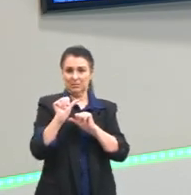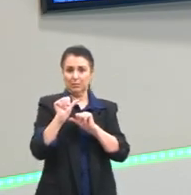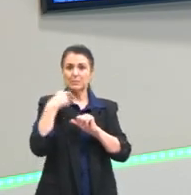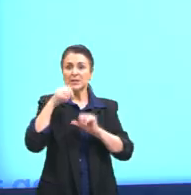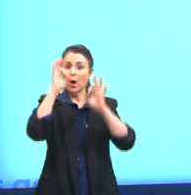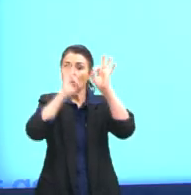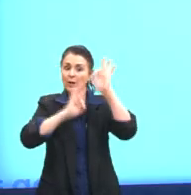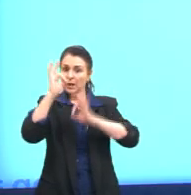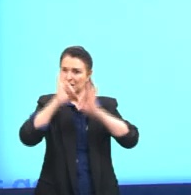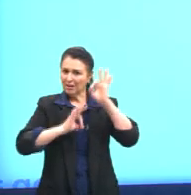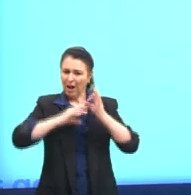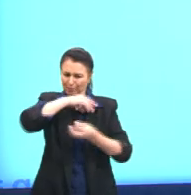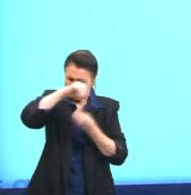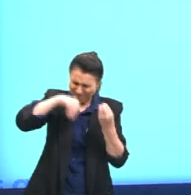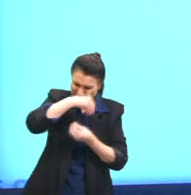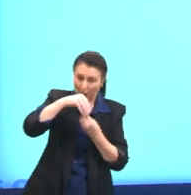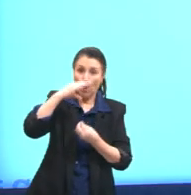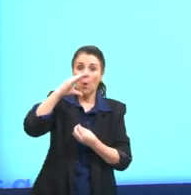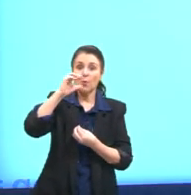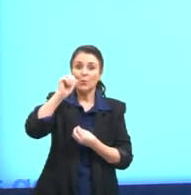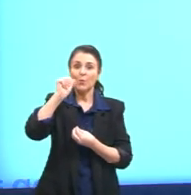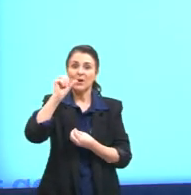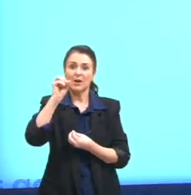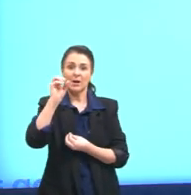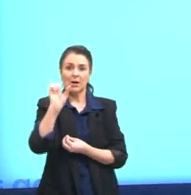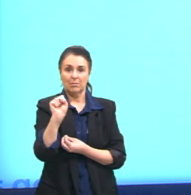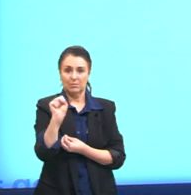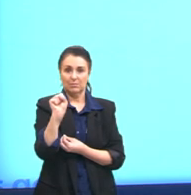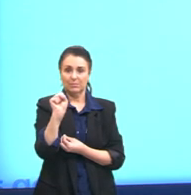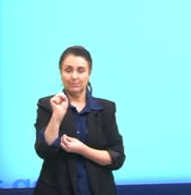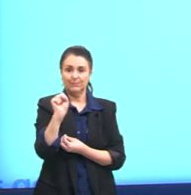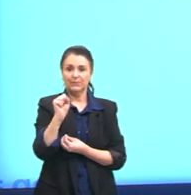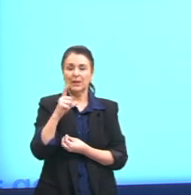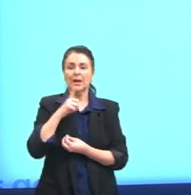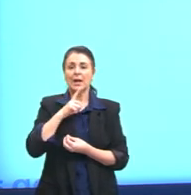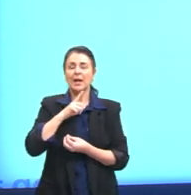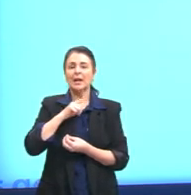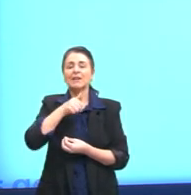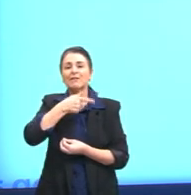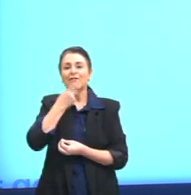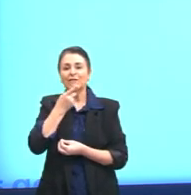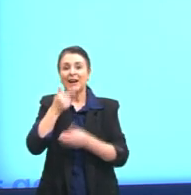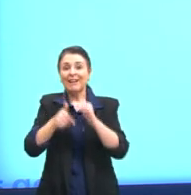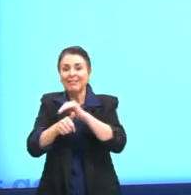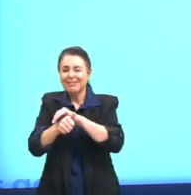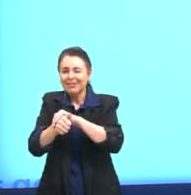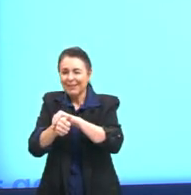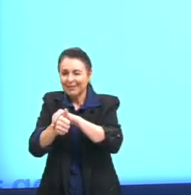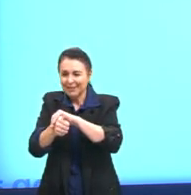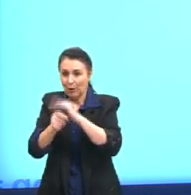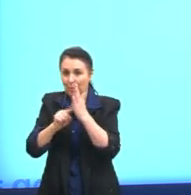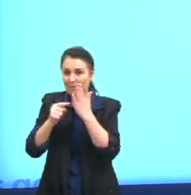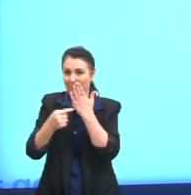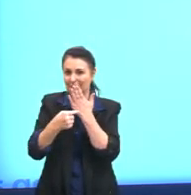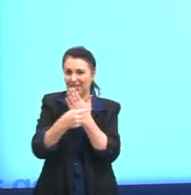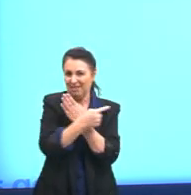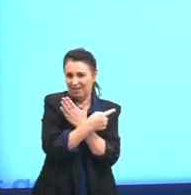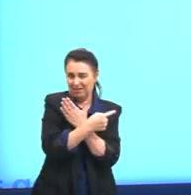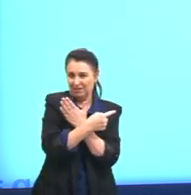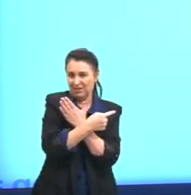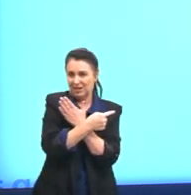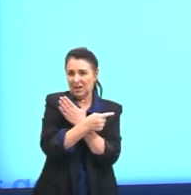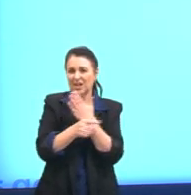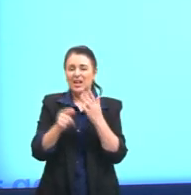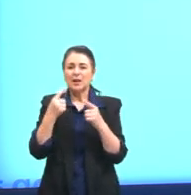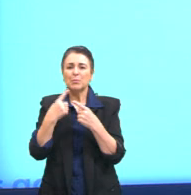no caos ele coloca aqui que a corrida aqueles com a tartaruga né a tartaruga seria a tartaruga estaria ao dobro